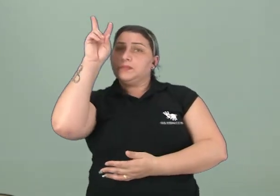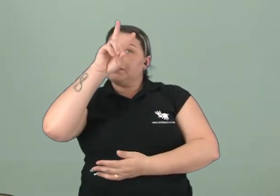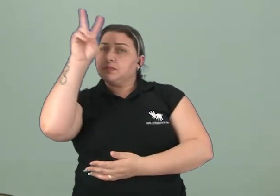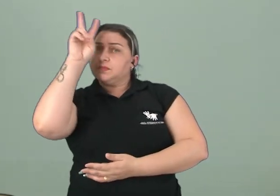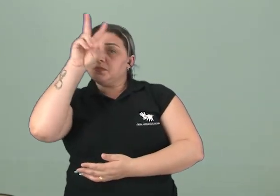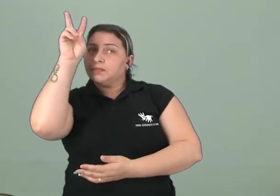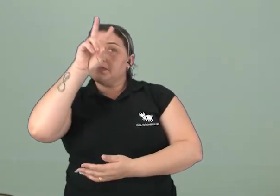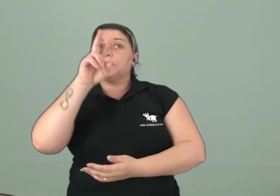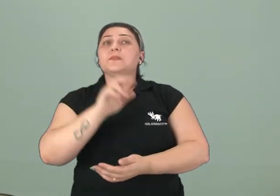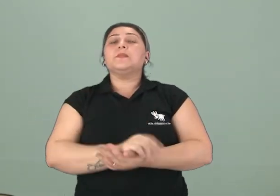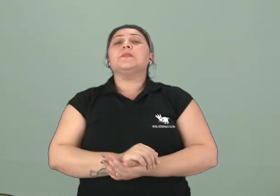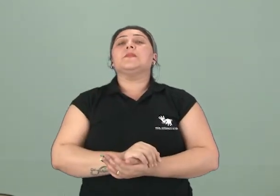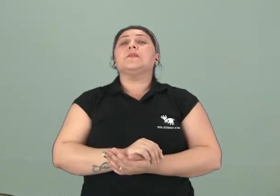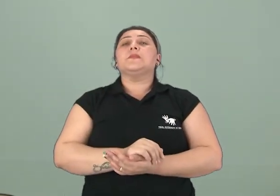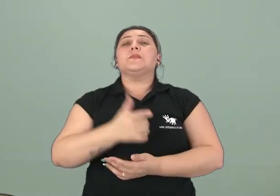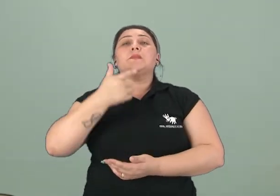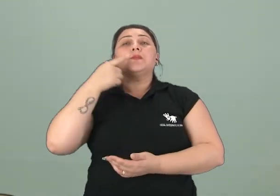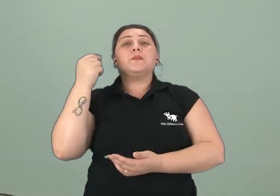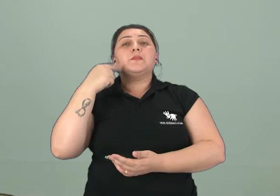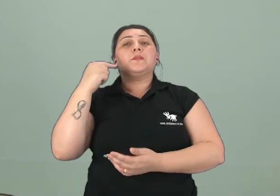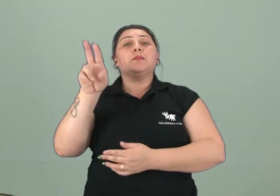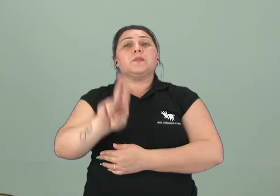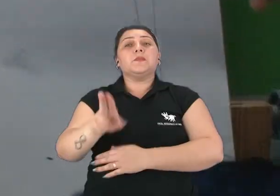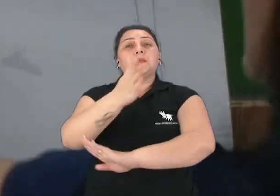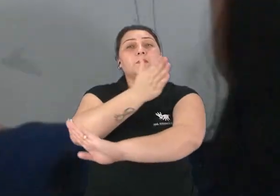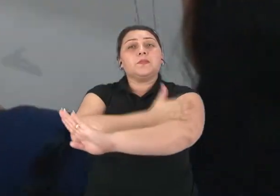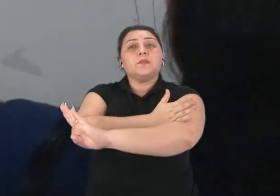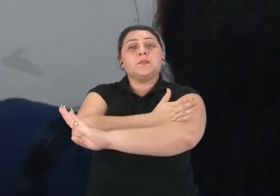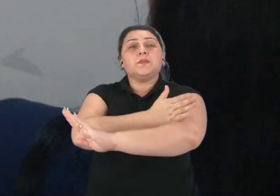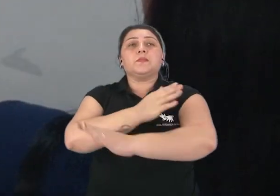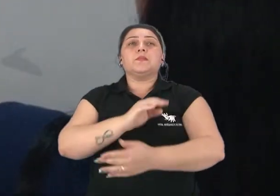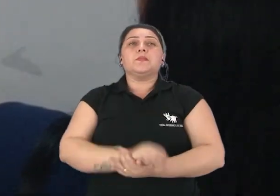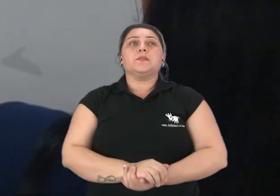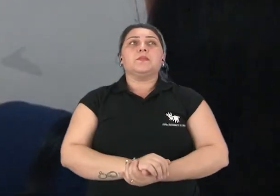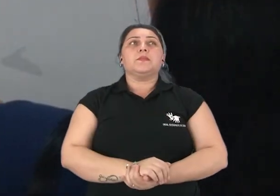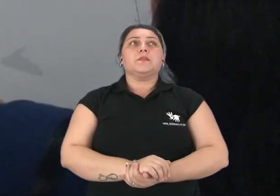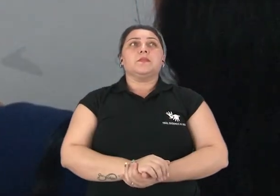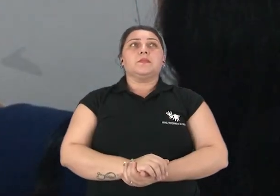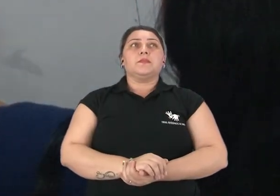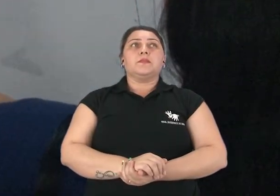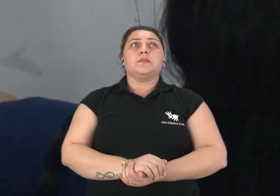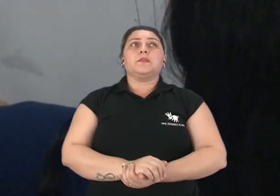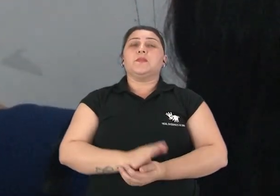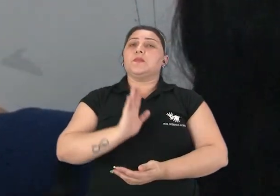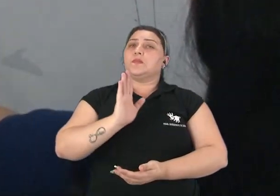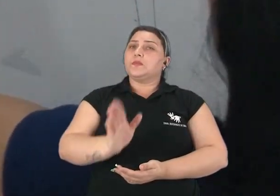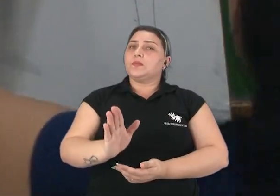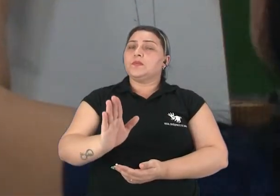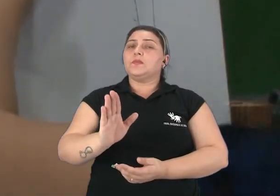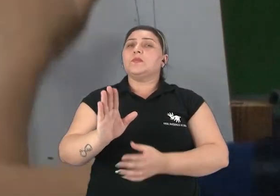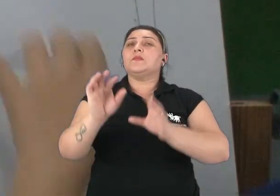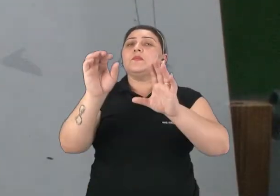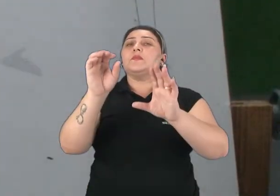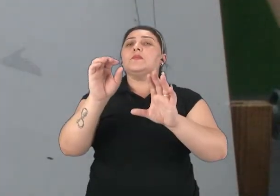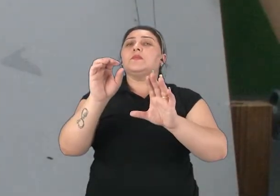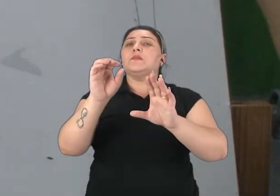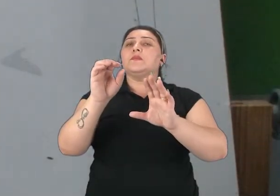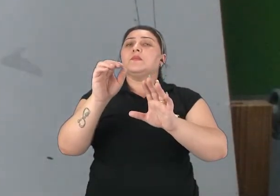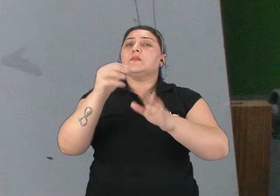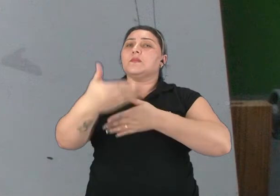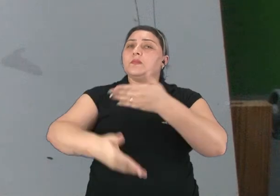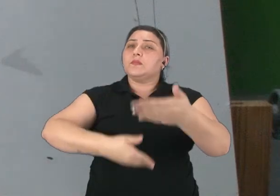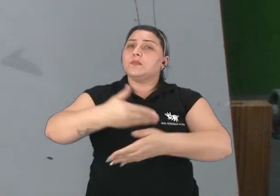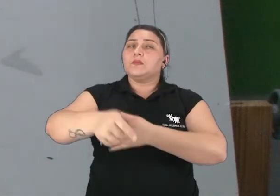história né no caso O Gato de Botas foi a situação Inicial foi essa aqui como Já compartilhei com você